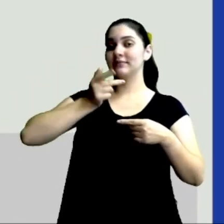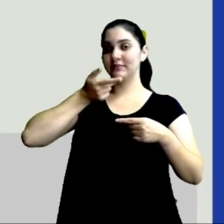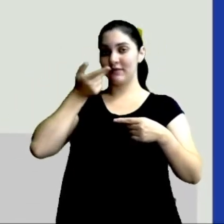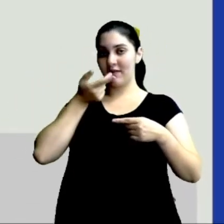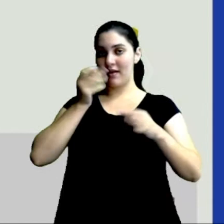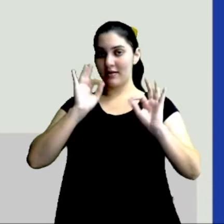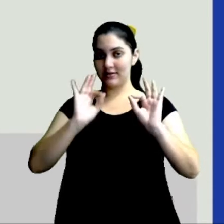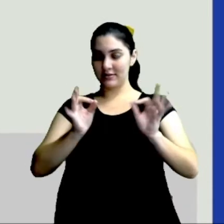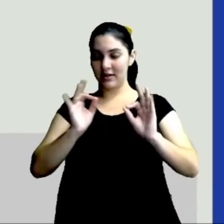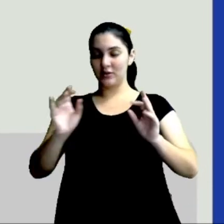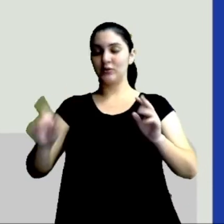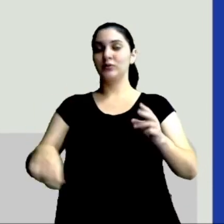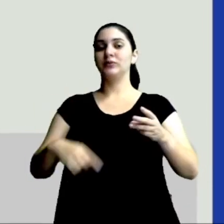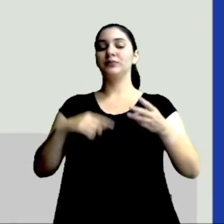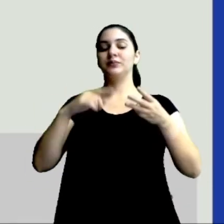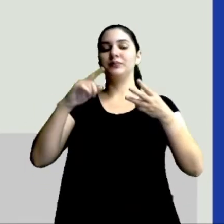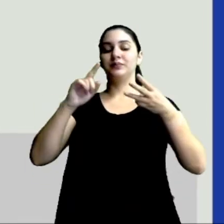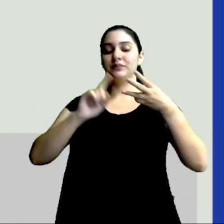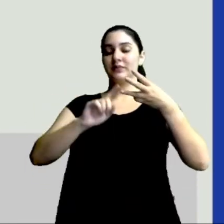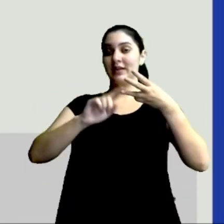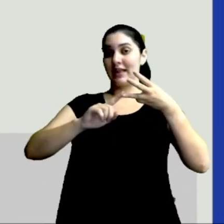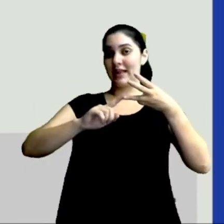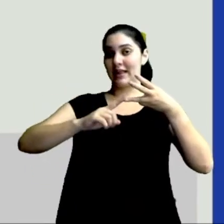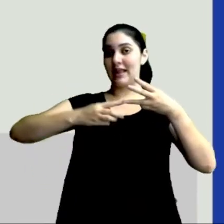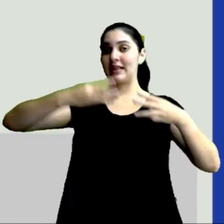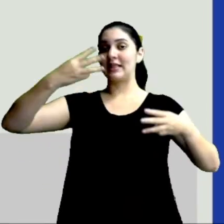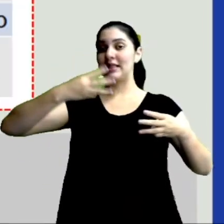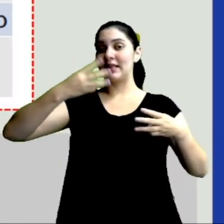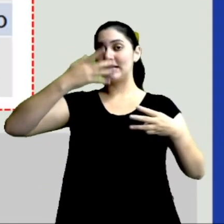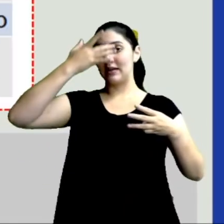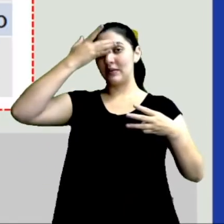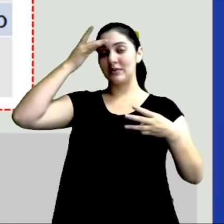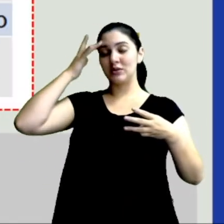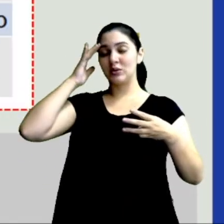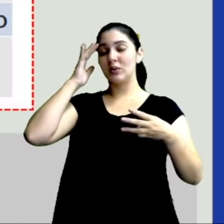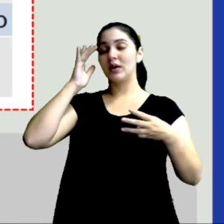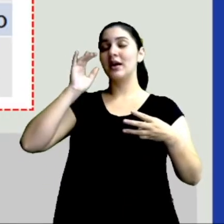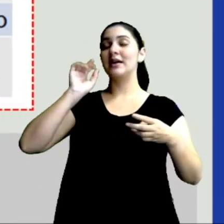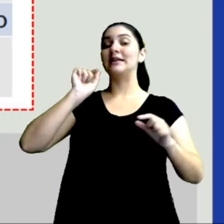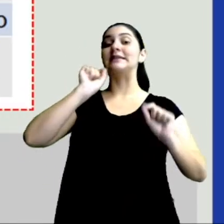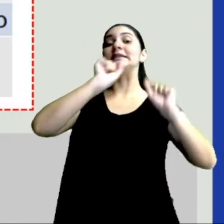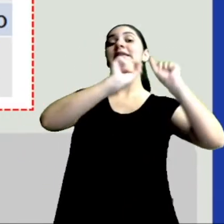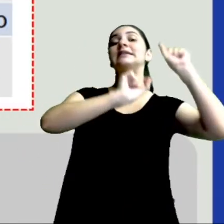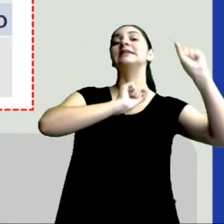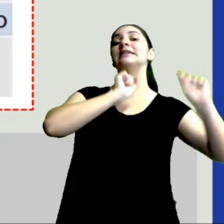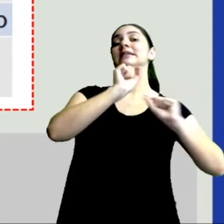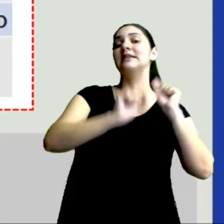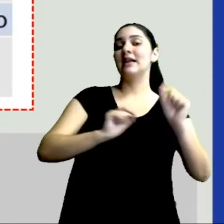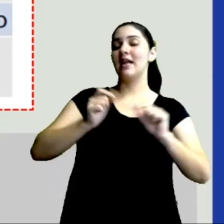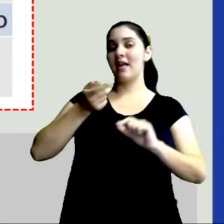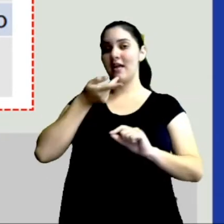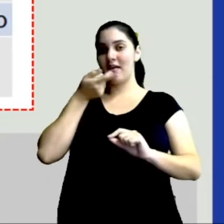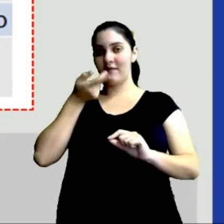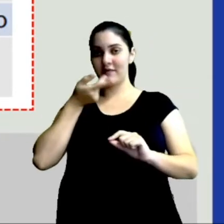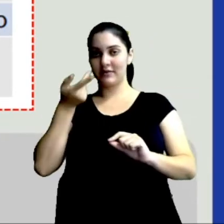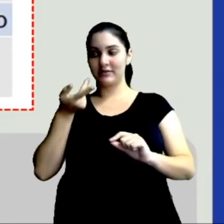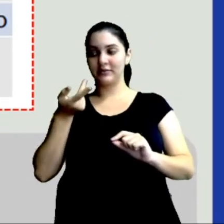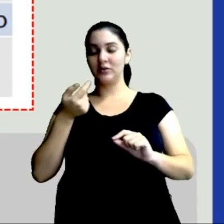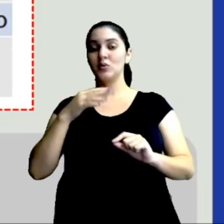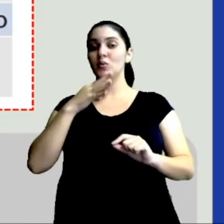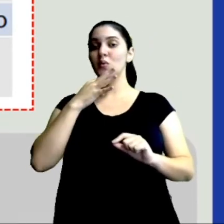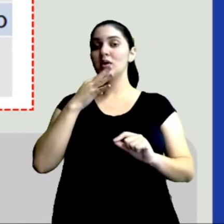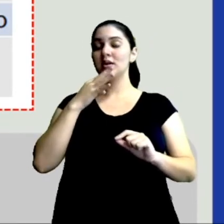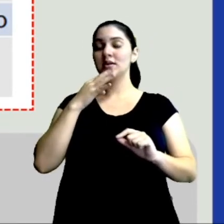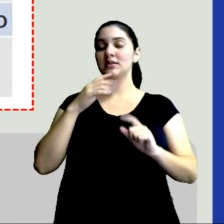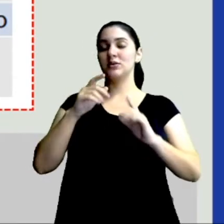a terceira pessoa, aquela de quem se fala. Então, vamos conhecer aí os pronomes